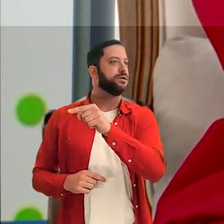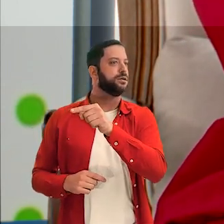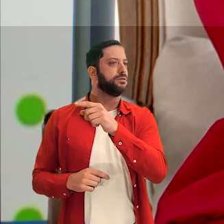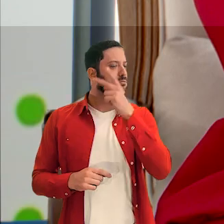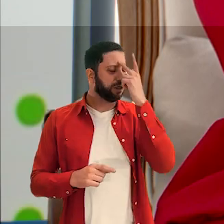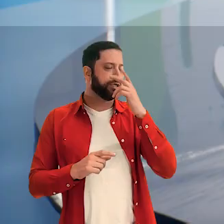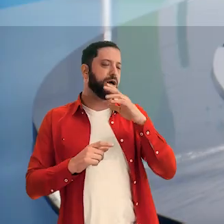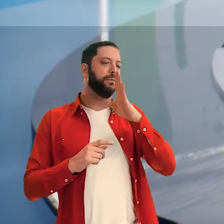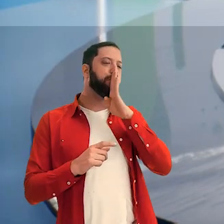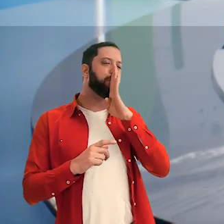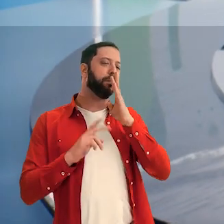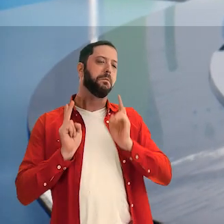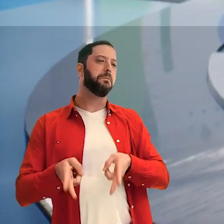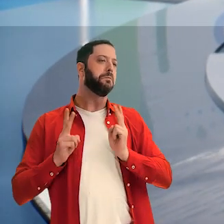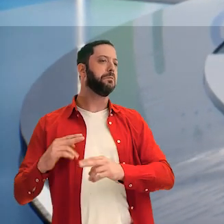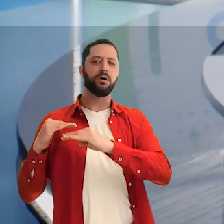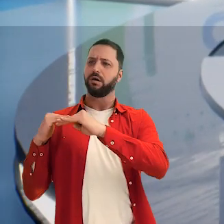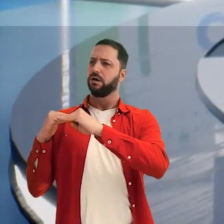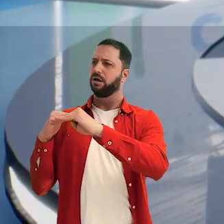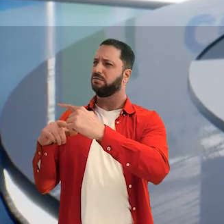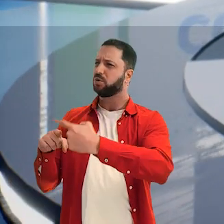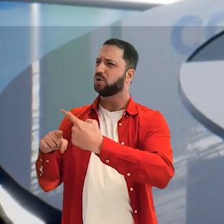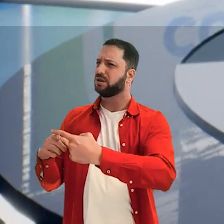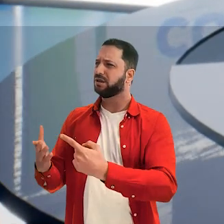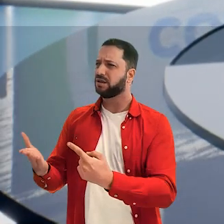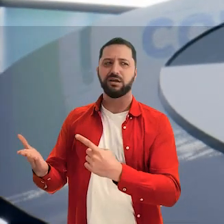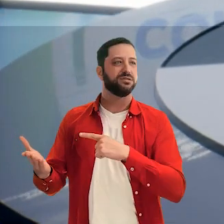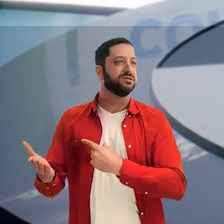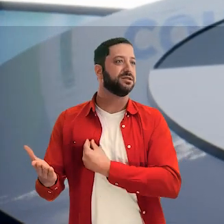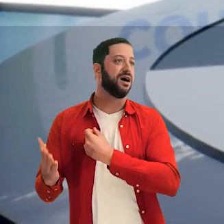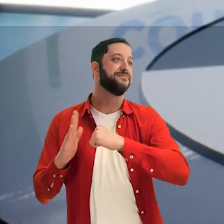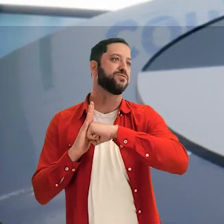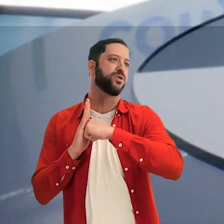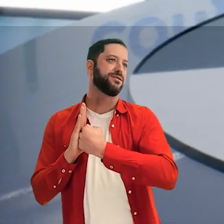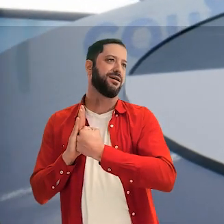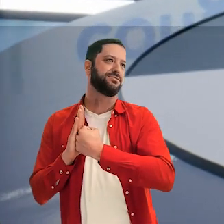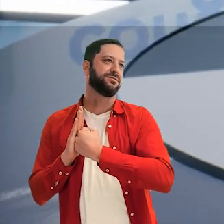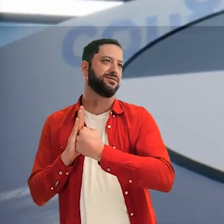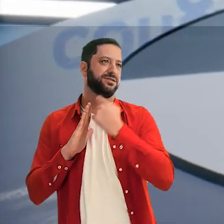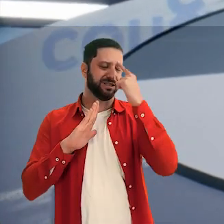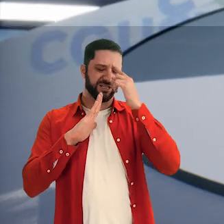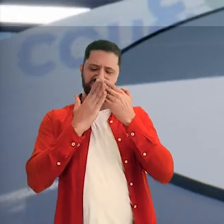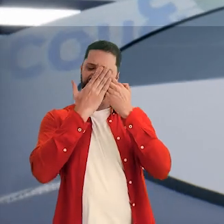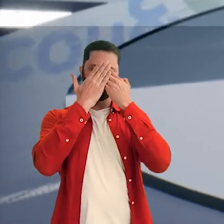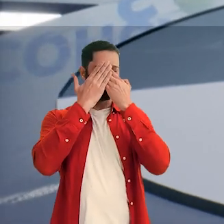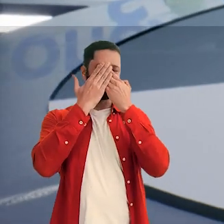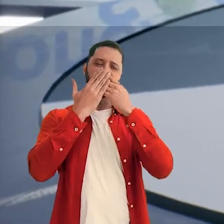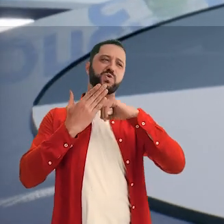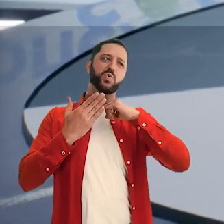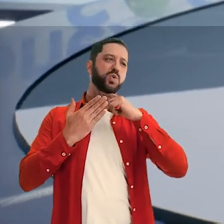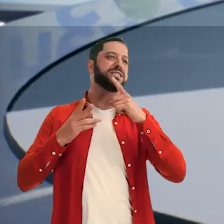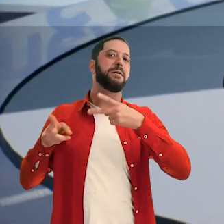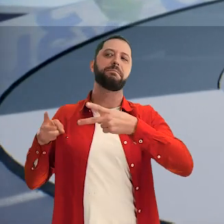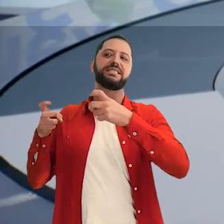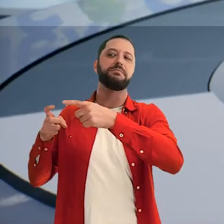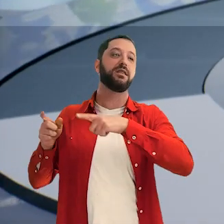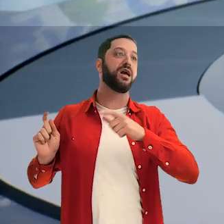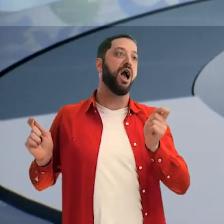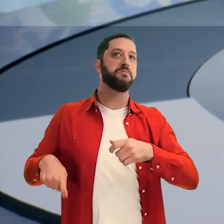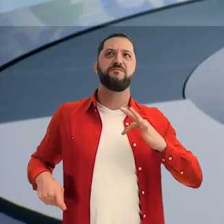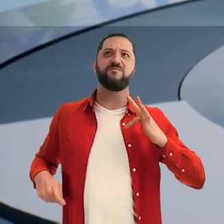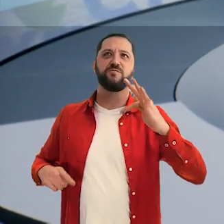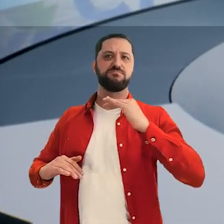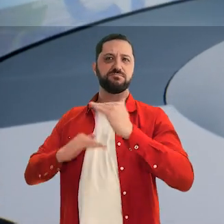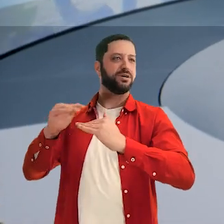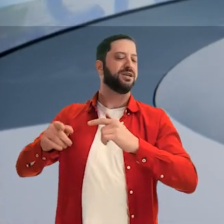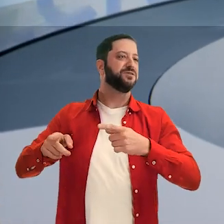quê? Travada, bloqueada e não conseguia ter uma visão do futuro, ela não conseguia enxergar o potencial dela.